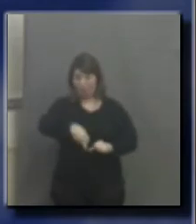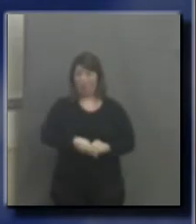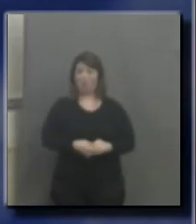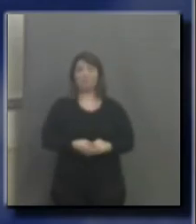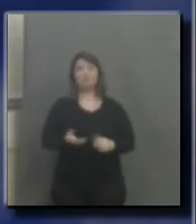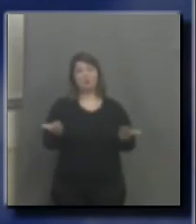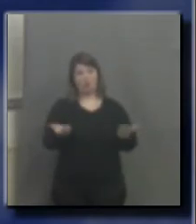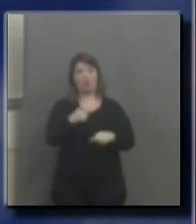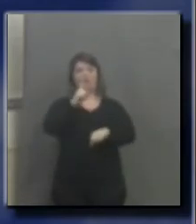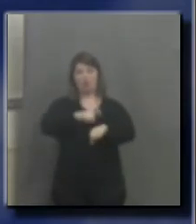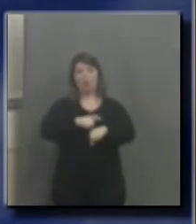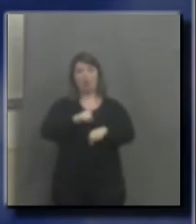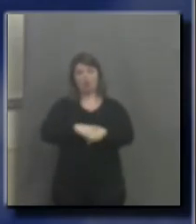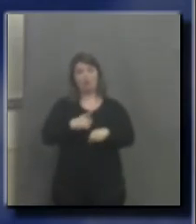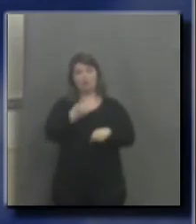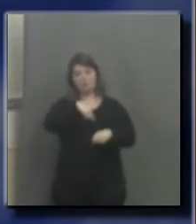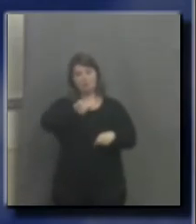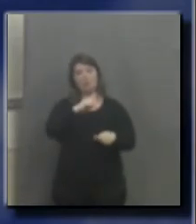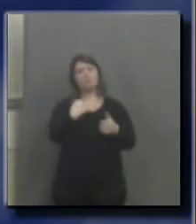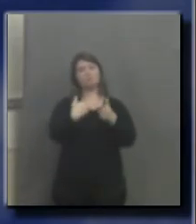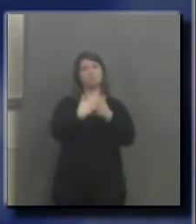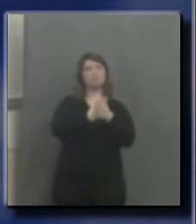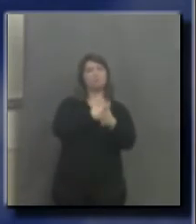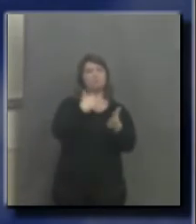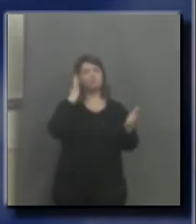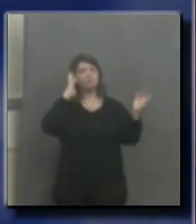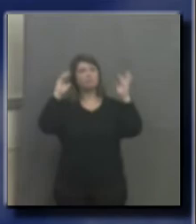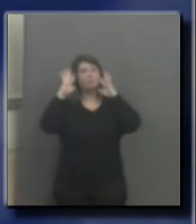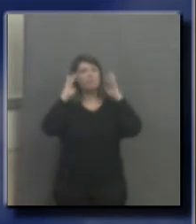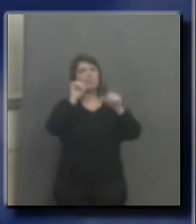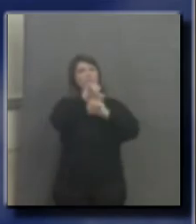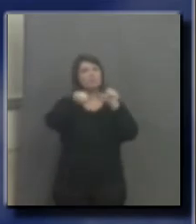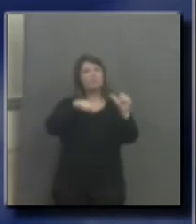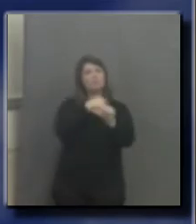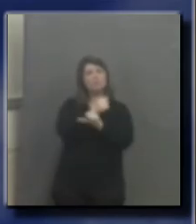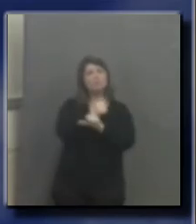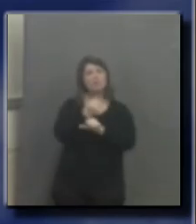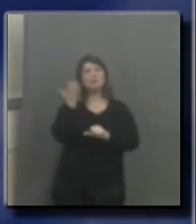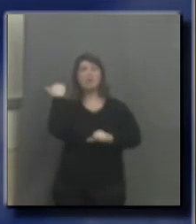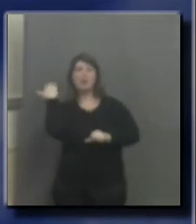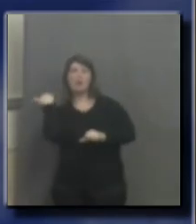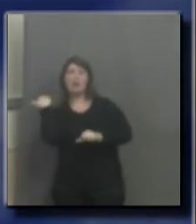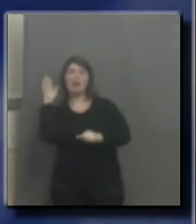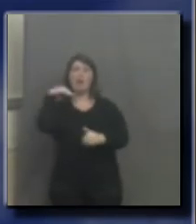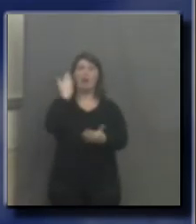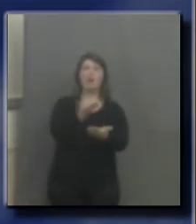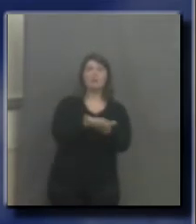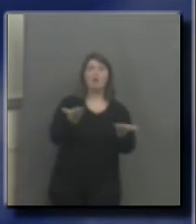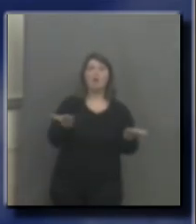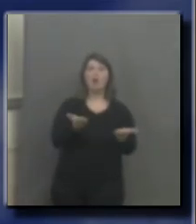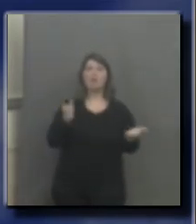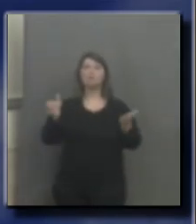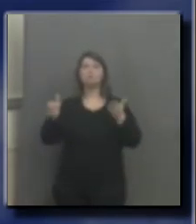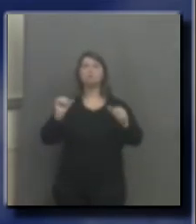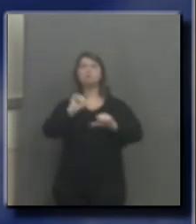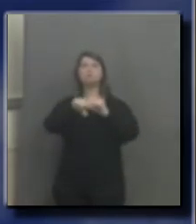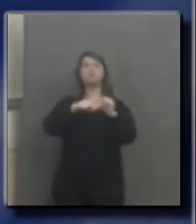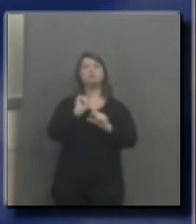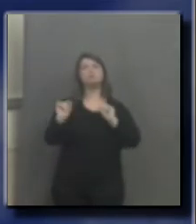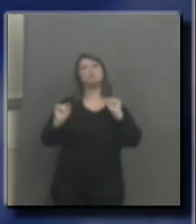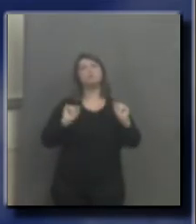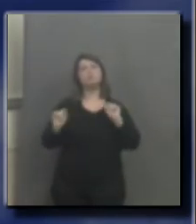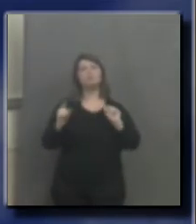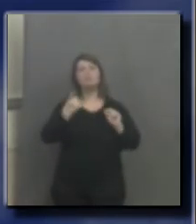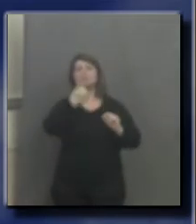na hora de se perguntar que outras mudanças ocorreram de lá para cá e como é que